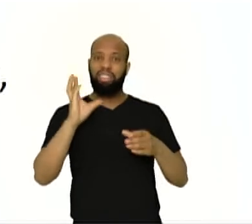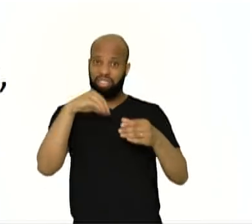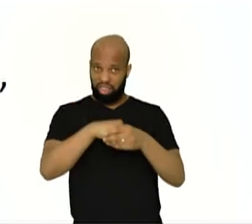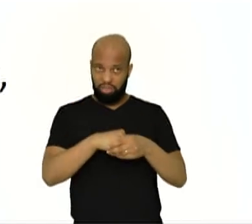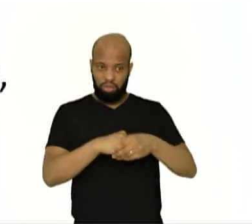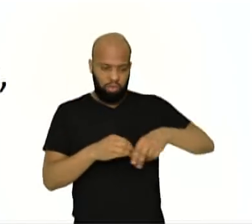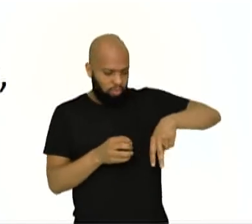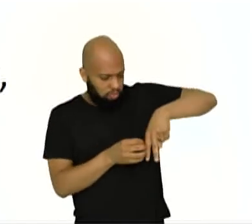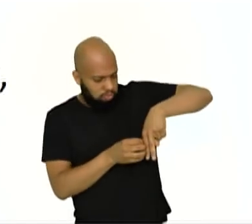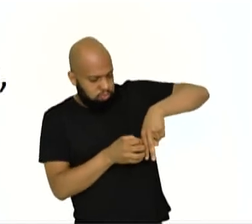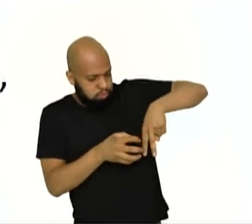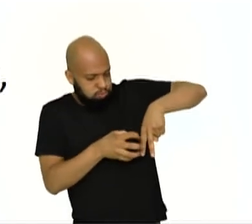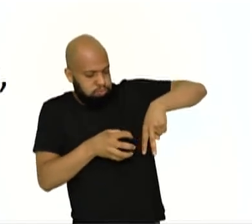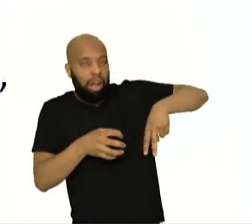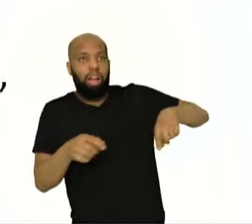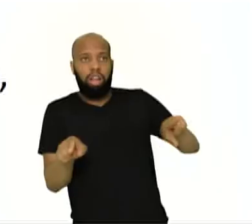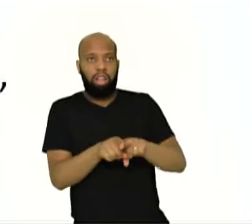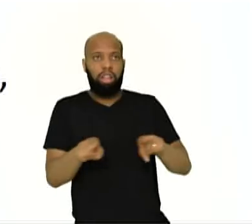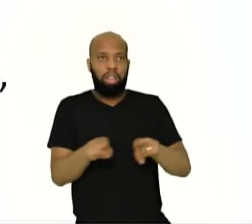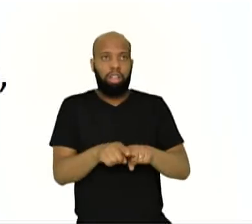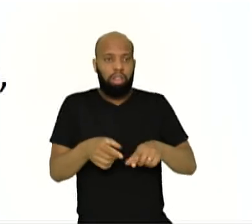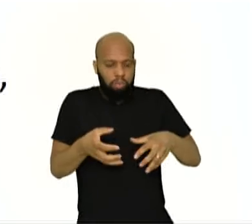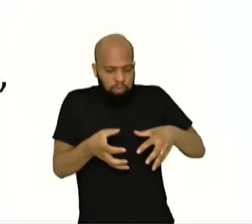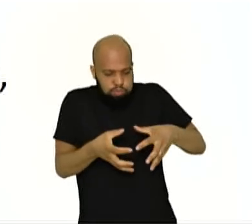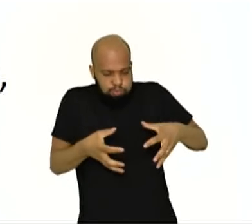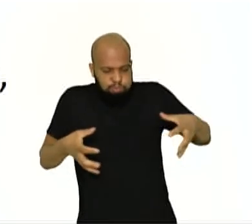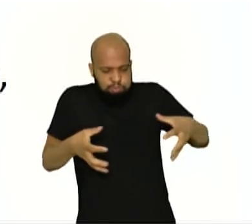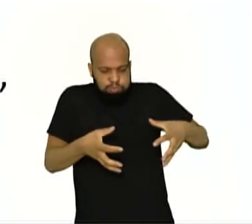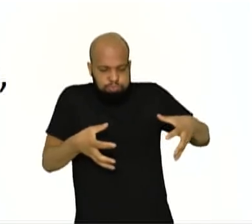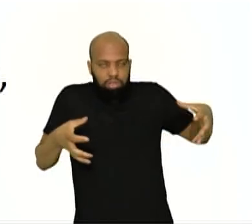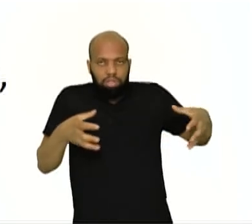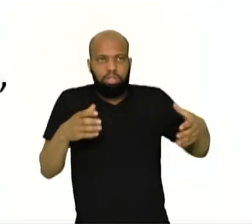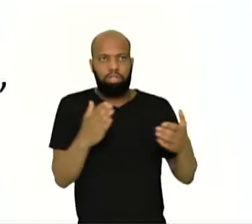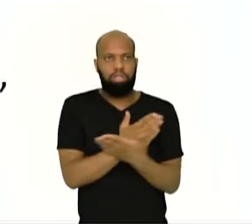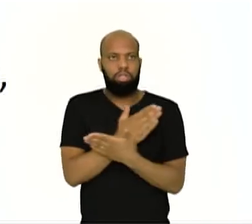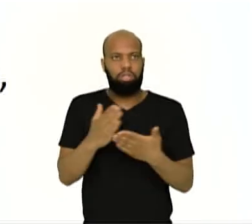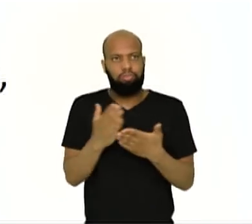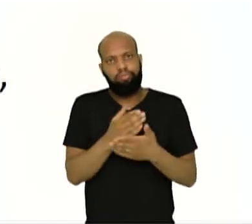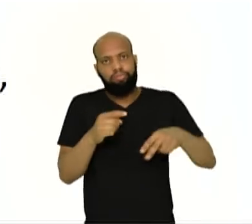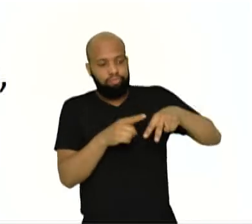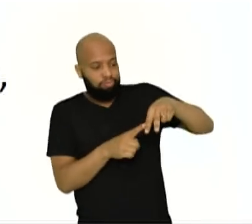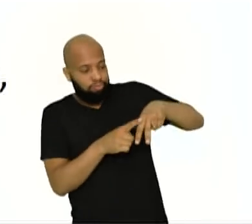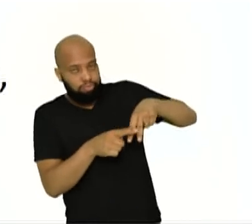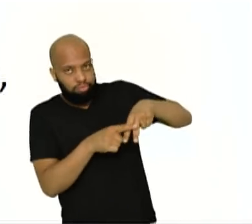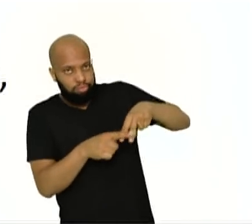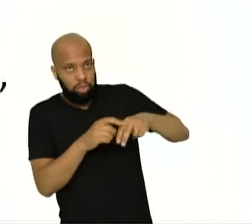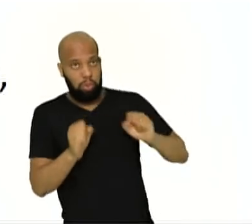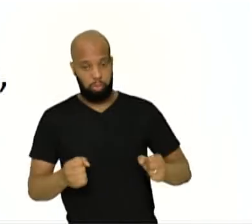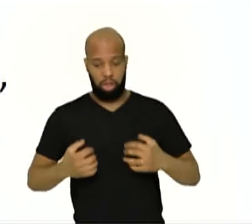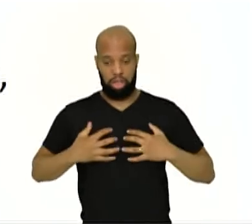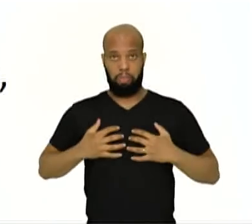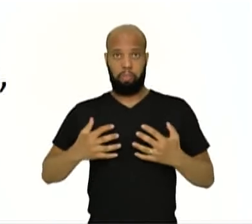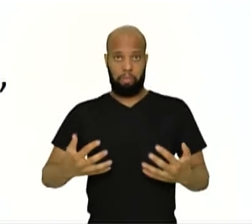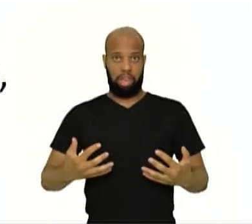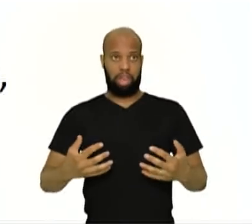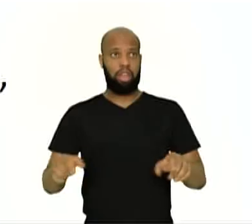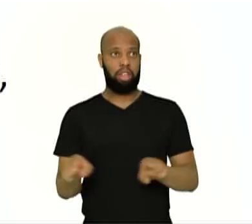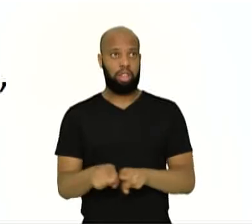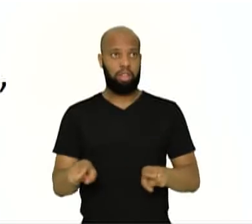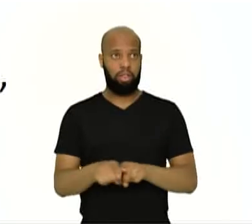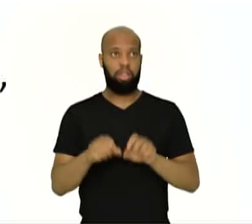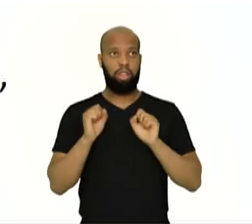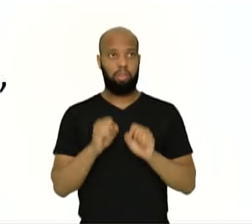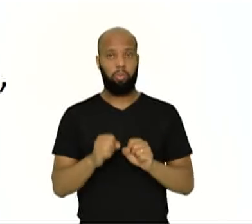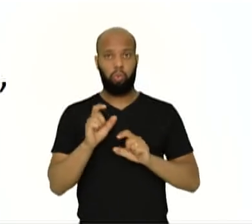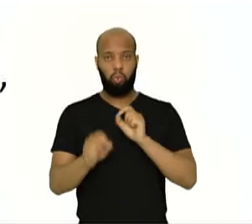edema, e o crescimento ou inchaço exagerado de alguns membros, pode ser dos seios nas mulheres ou na bolsa escrotal